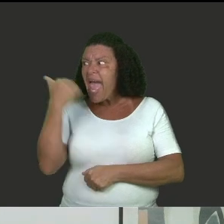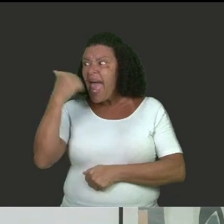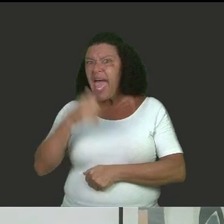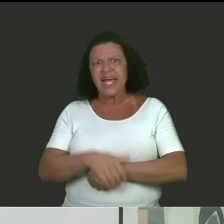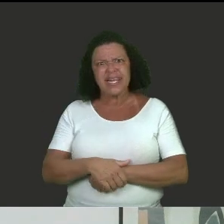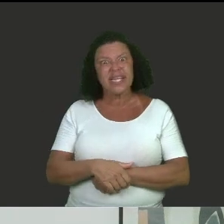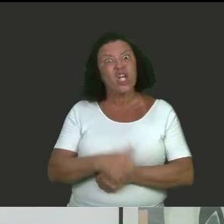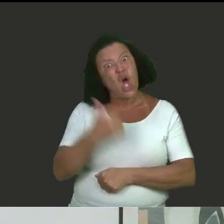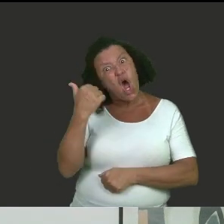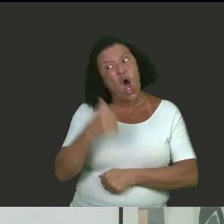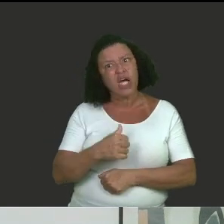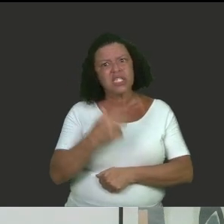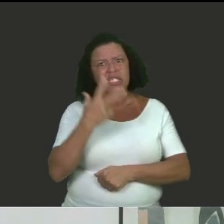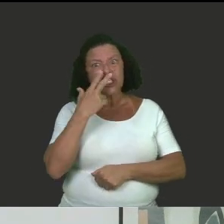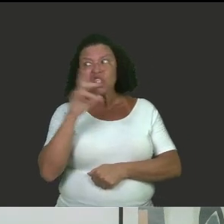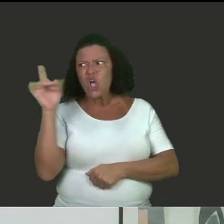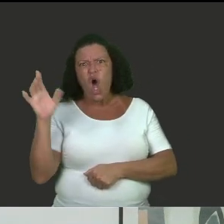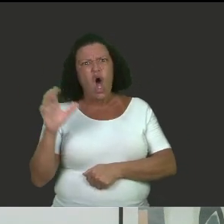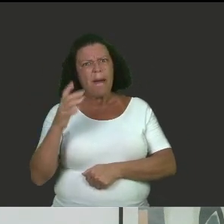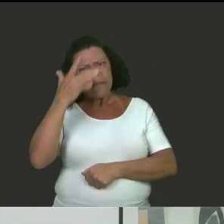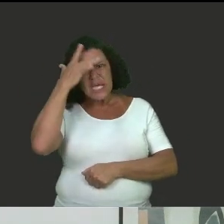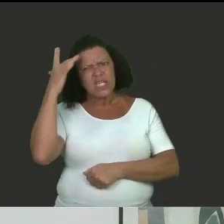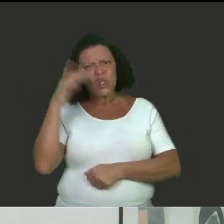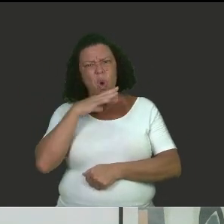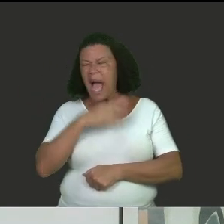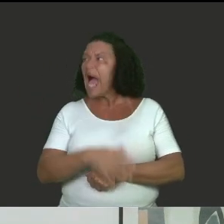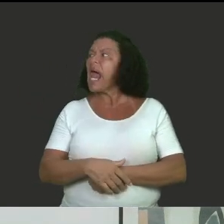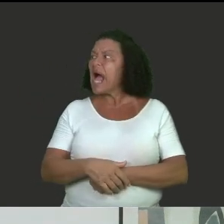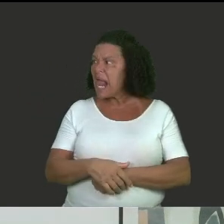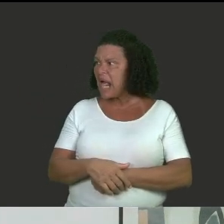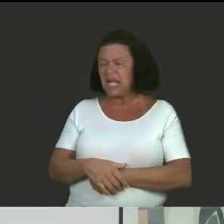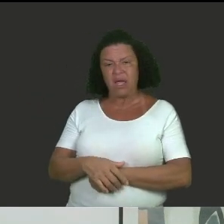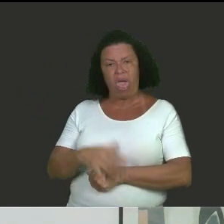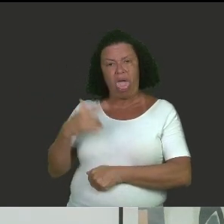que atrai pessoas assim,